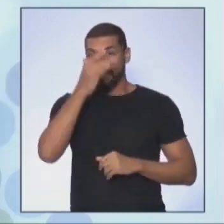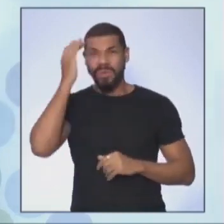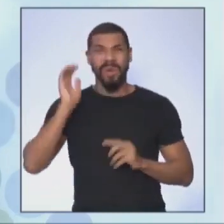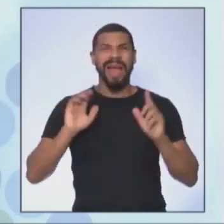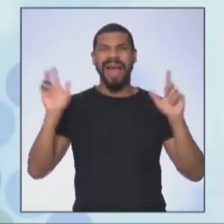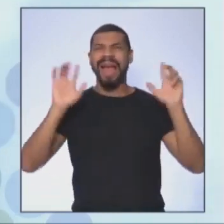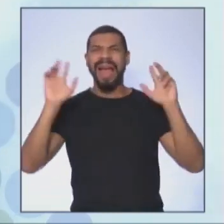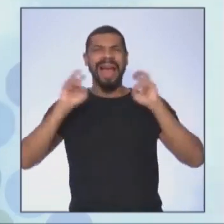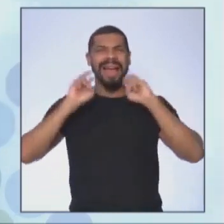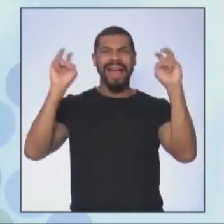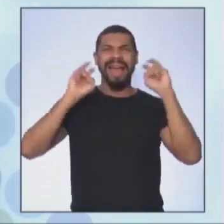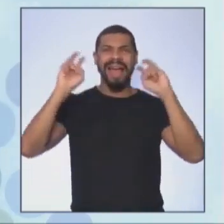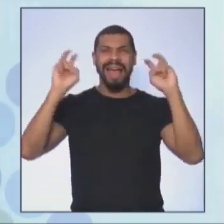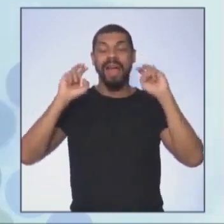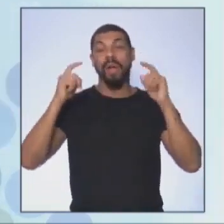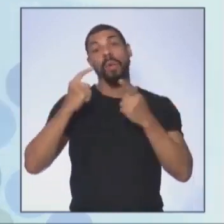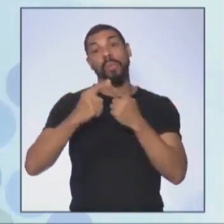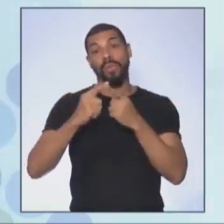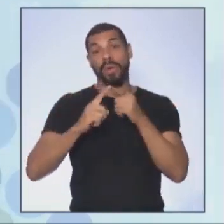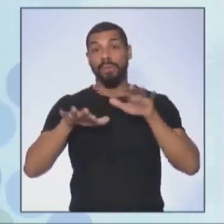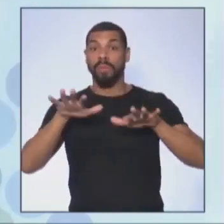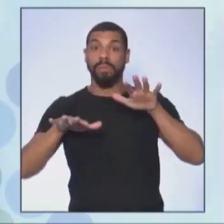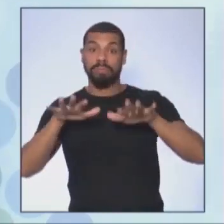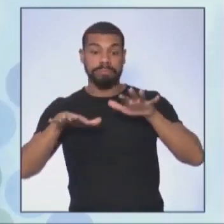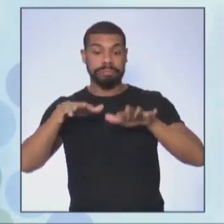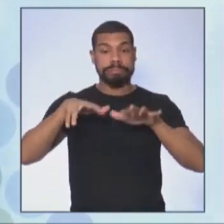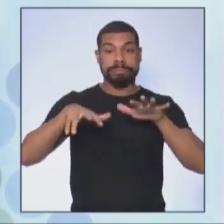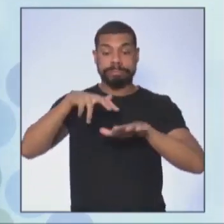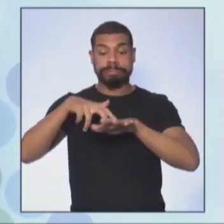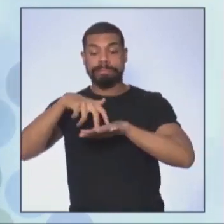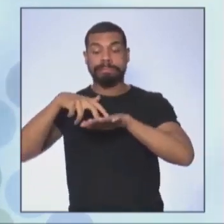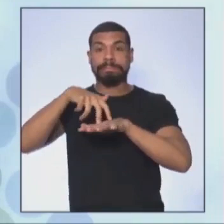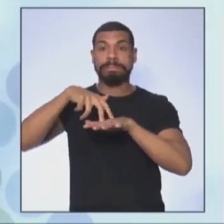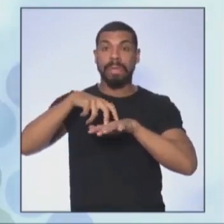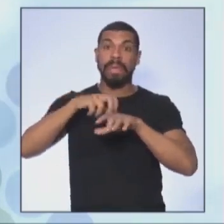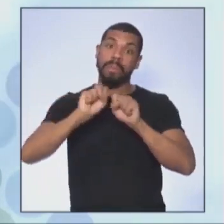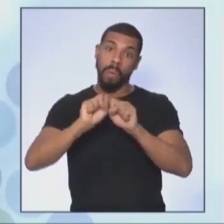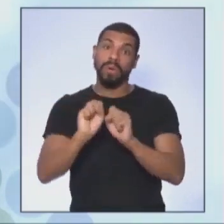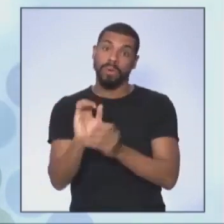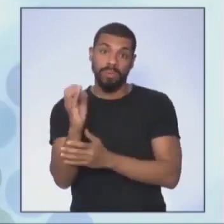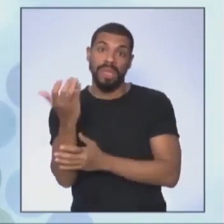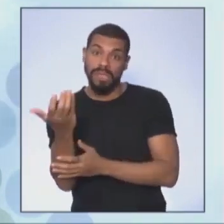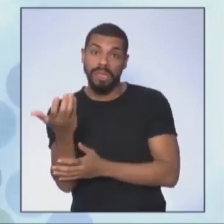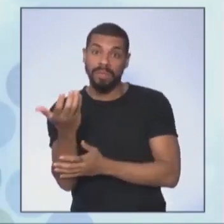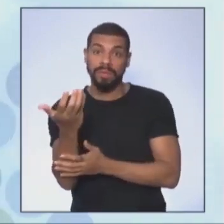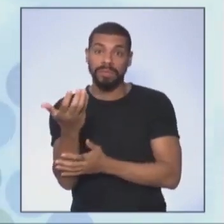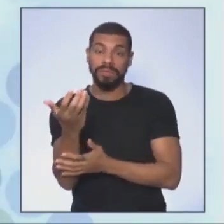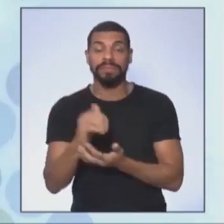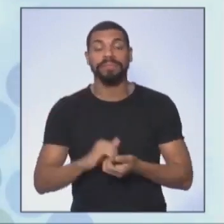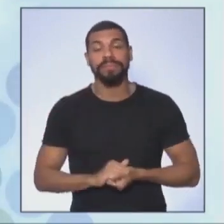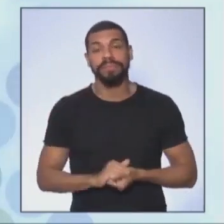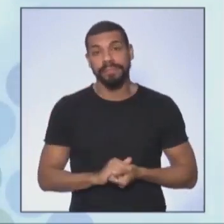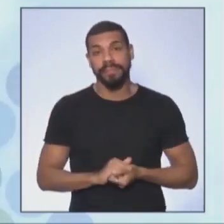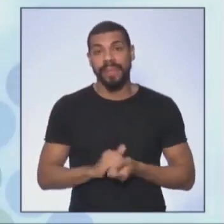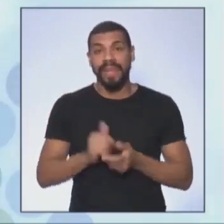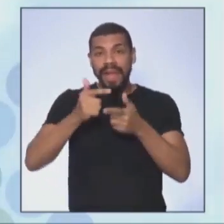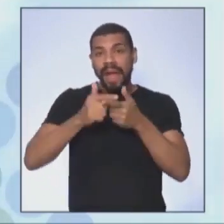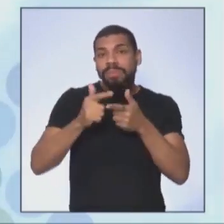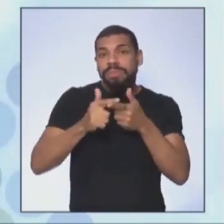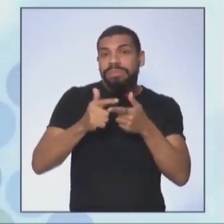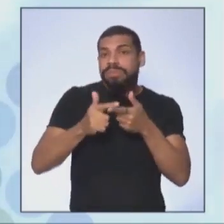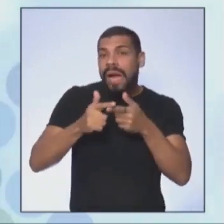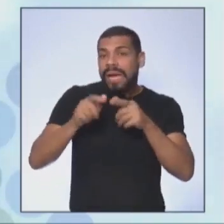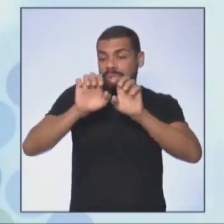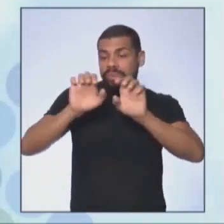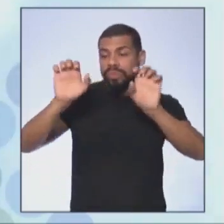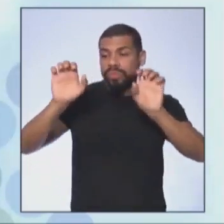da torcida. Porque senão vai começar a vibrar junto, a estrutura do estádio vai começar a ter certos problemas e aí pode